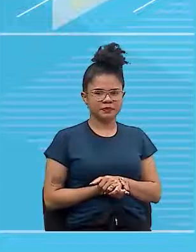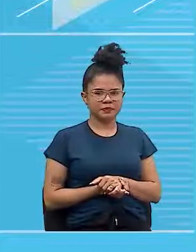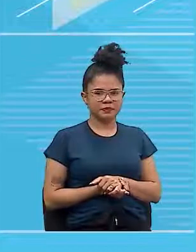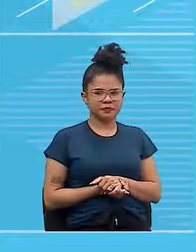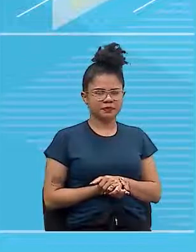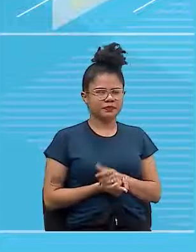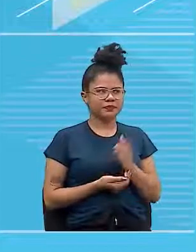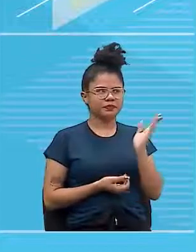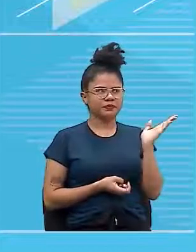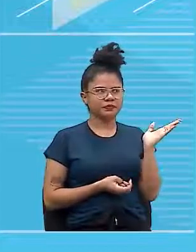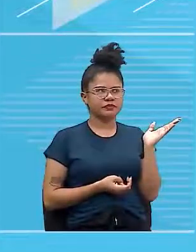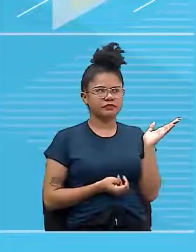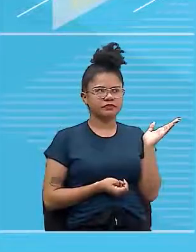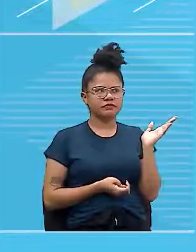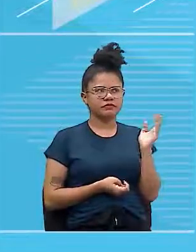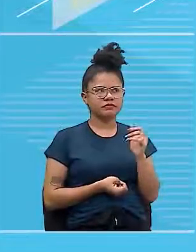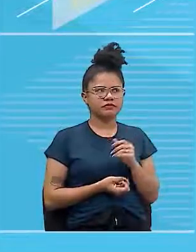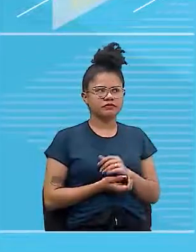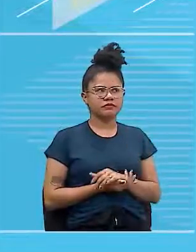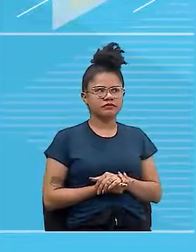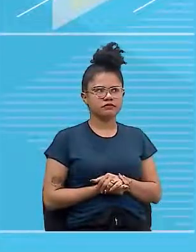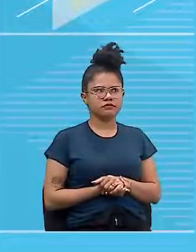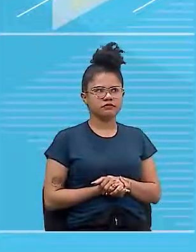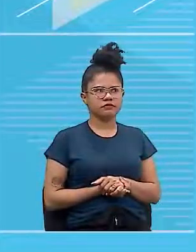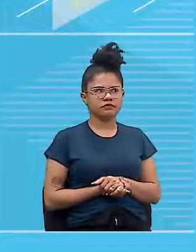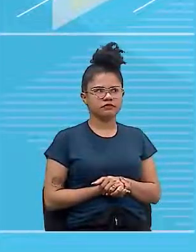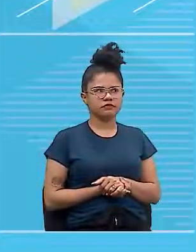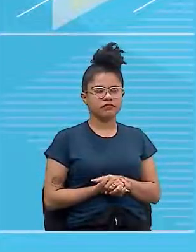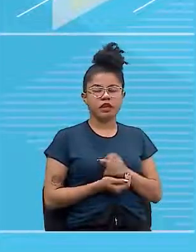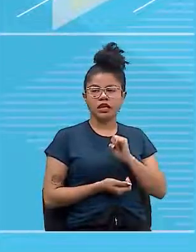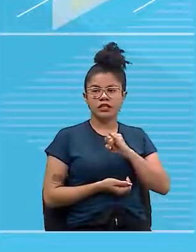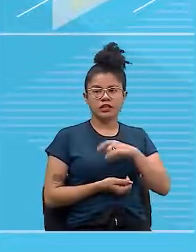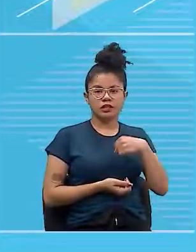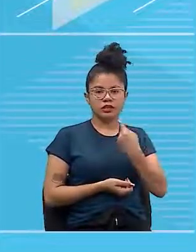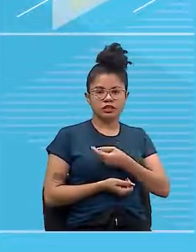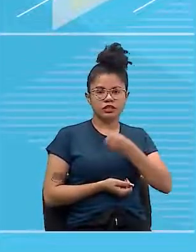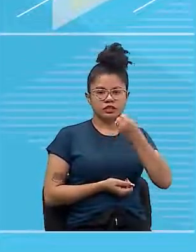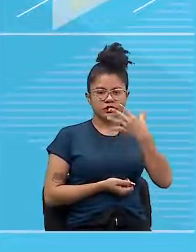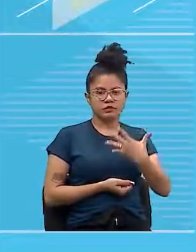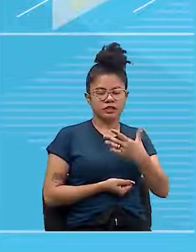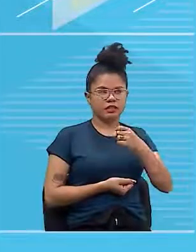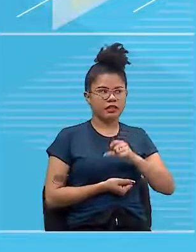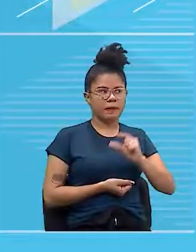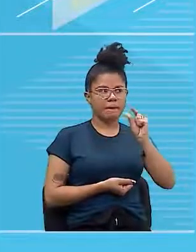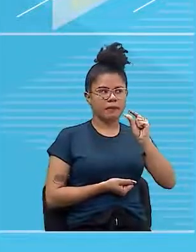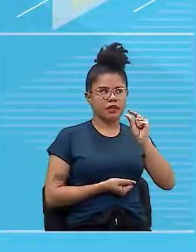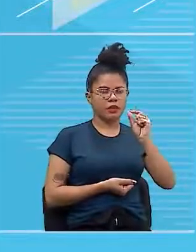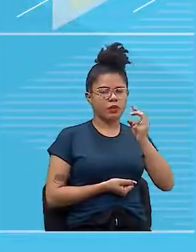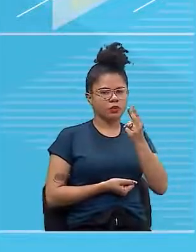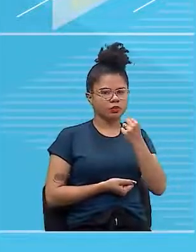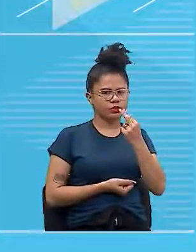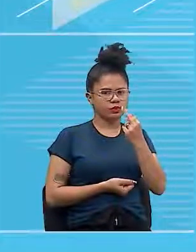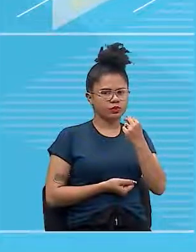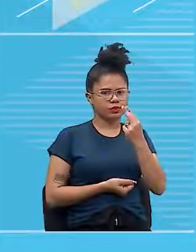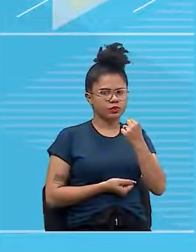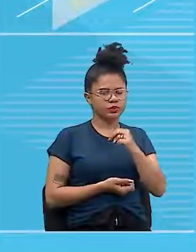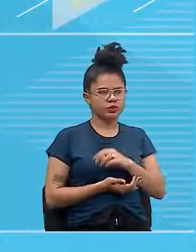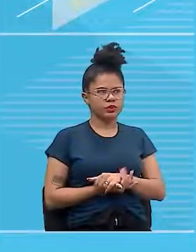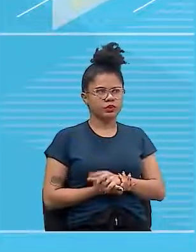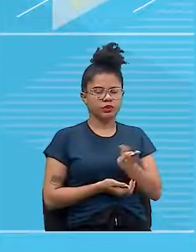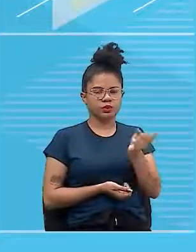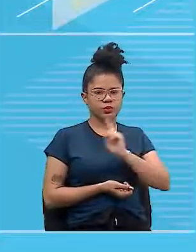ter muitas informações então quando se fala em micronutrientes e macronutrientes não é